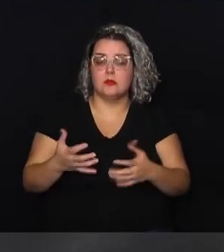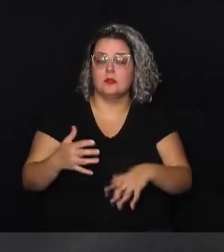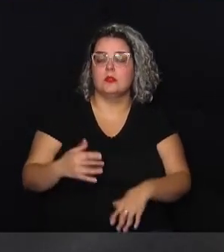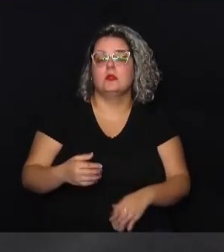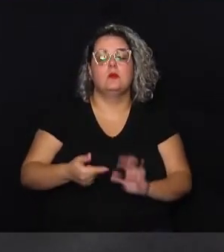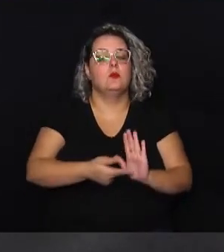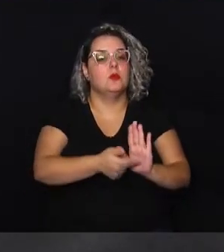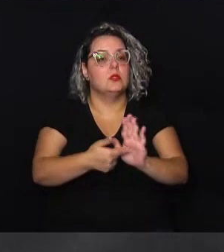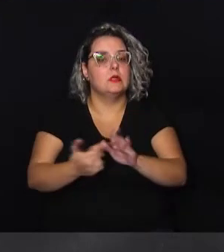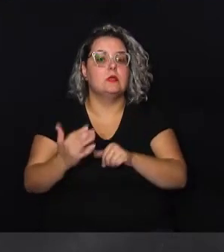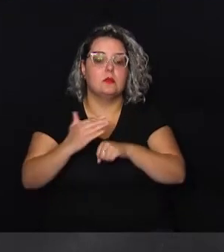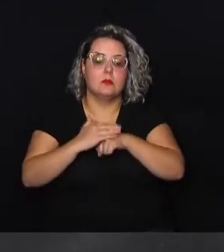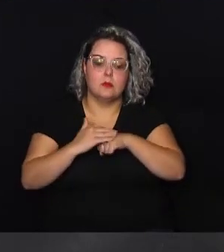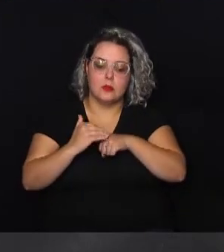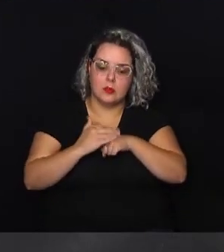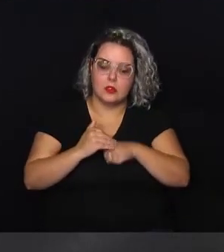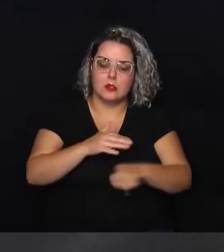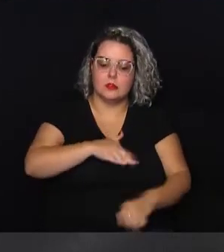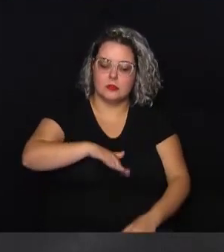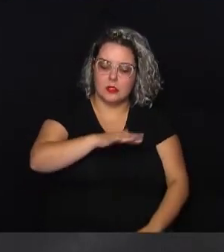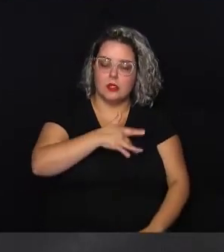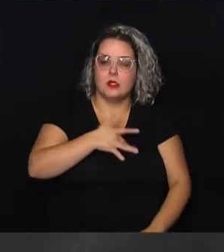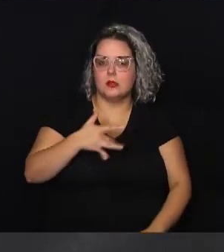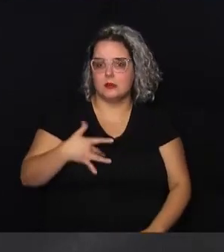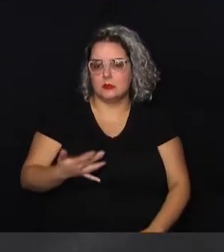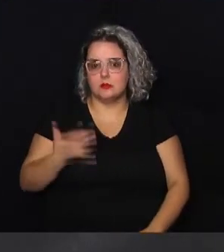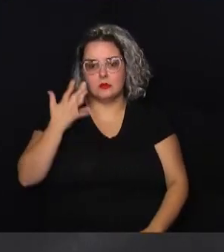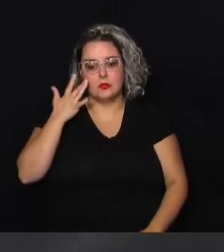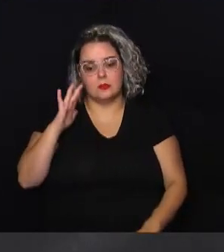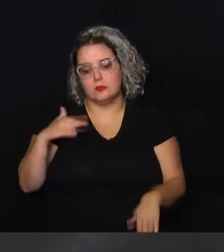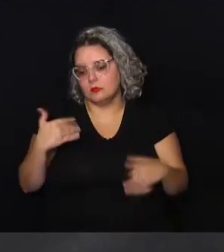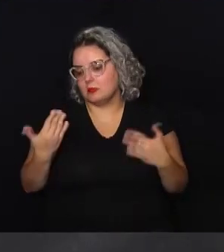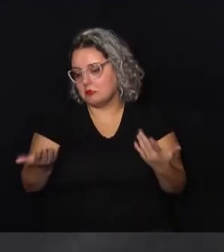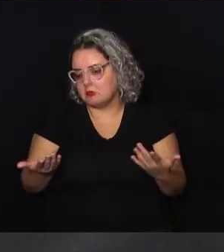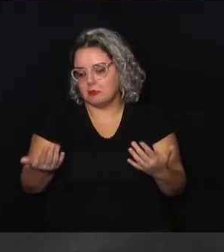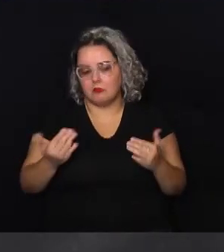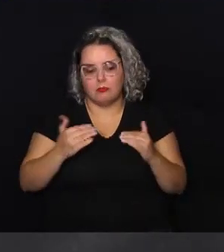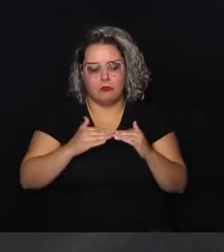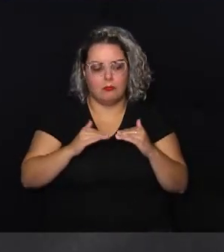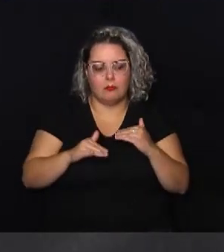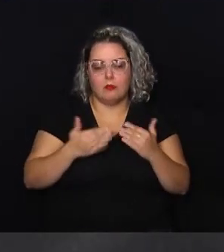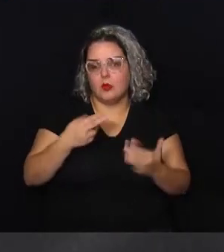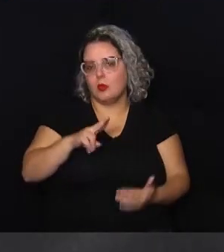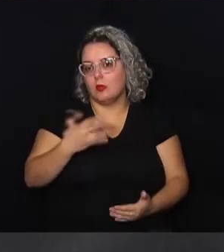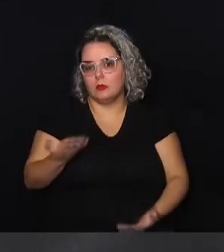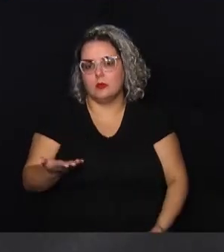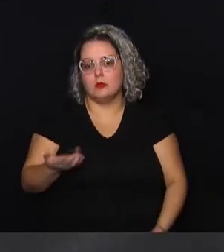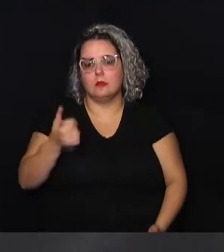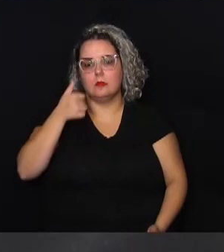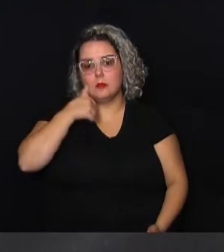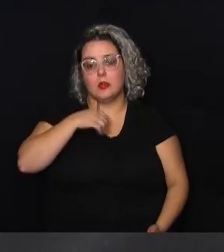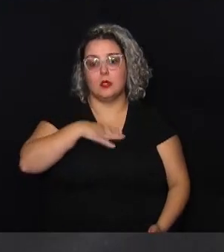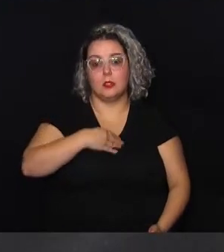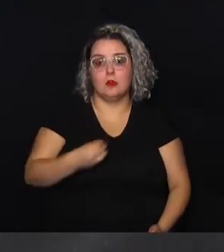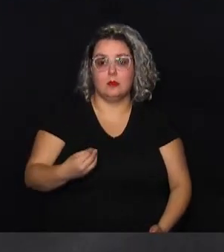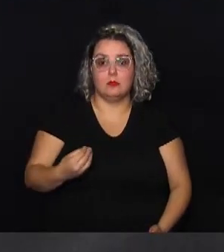grande por esse lado. Eu não sei se isso tem a ver, mas eu tenho uma filha que se inspirou tanto nessa situação